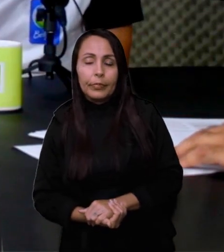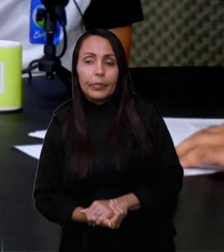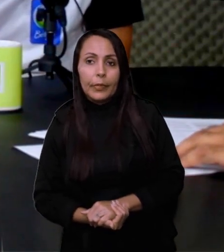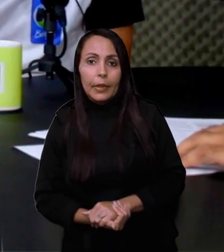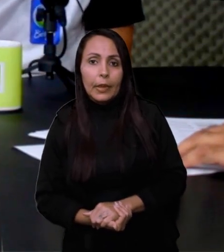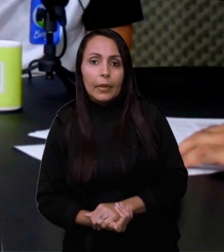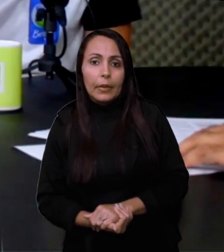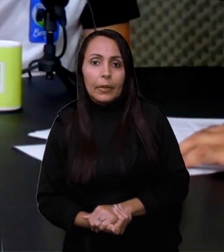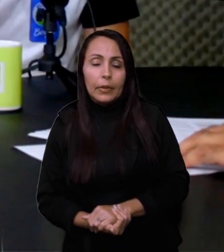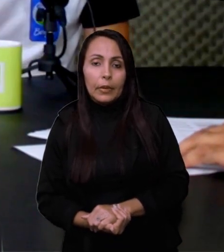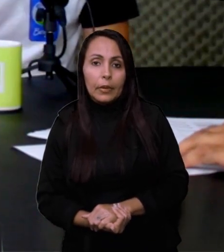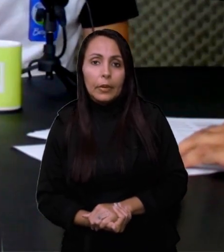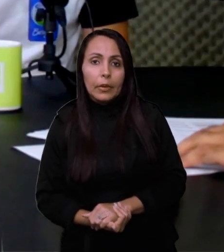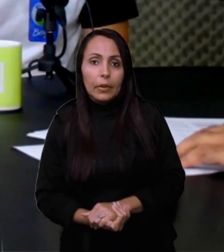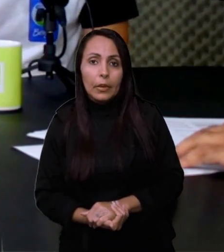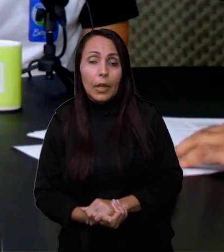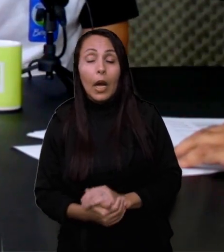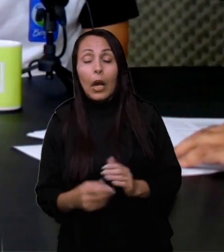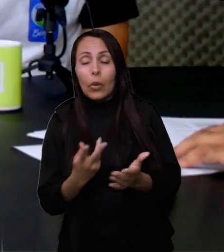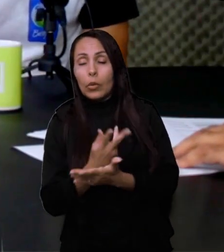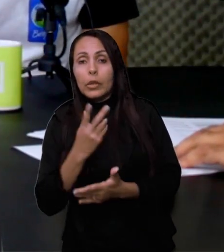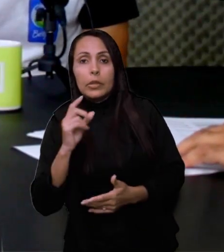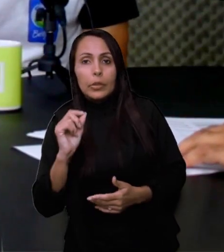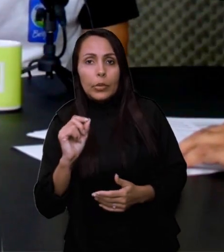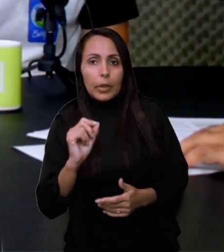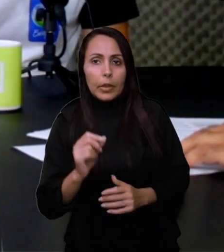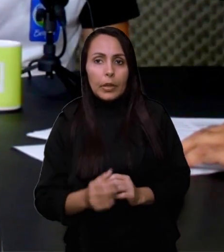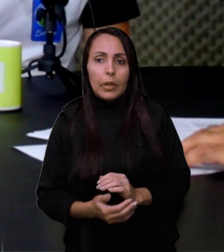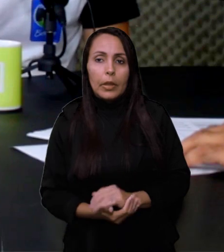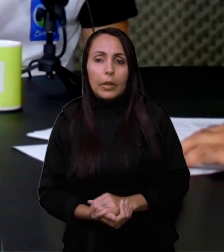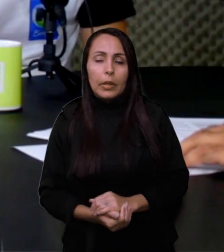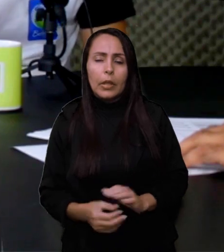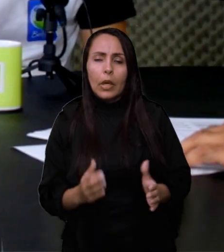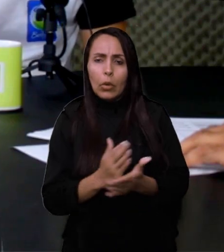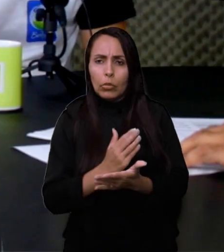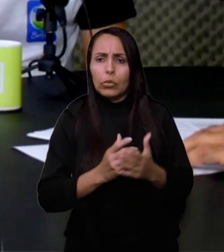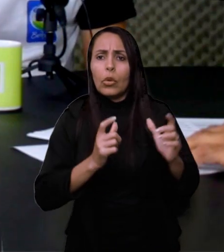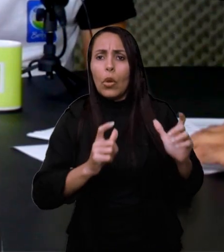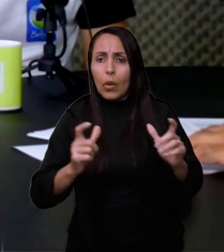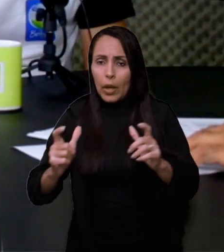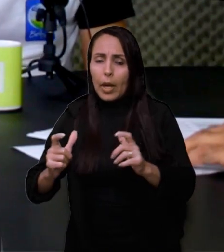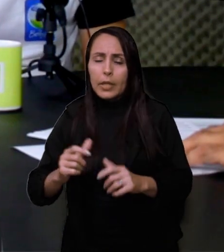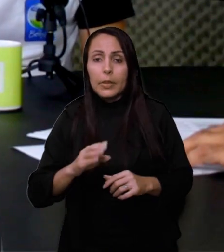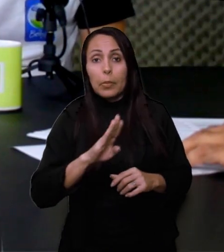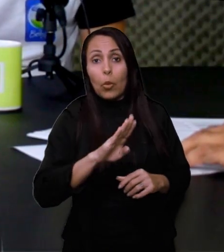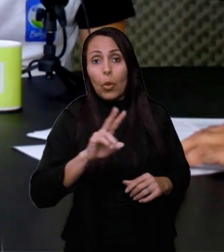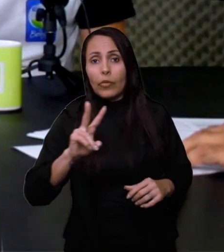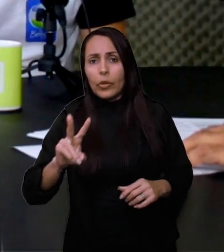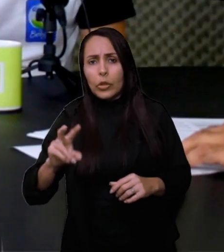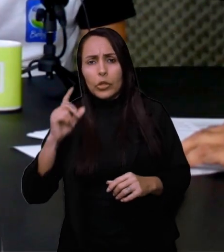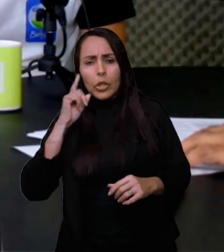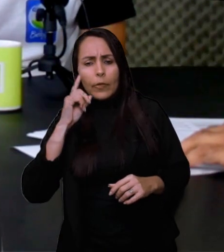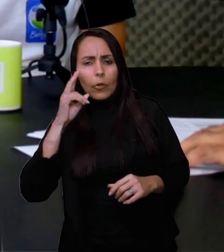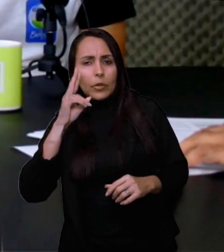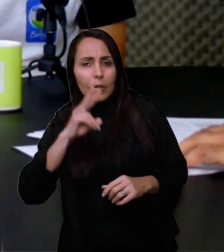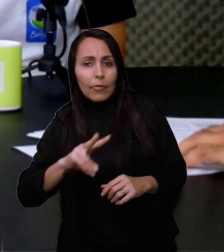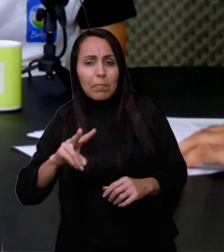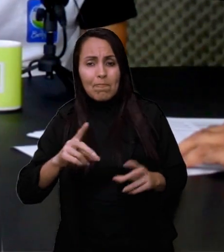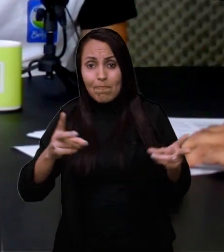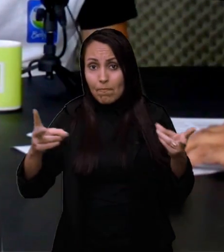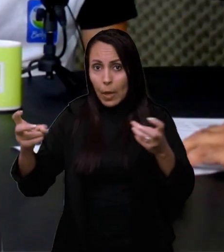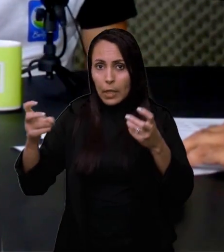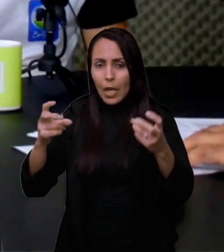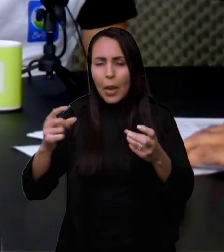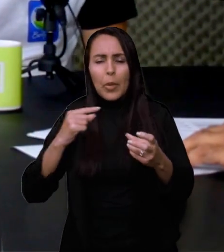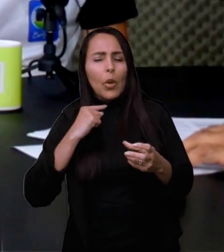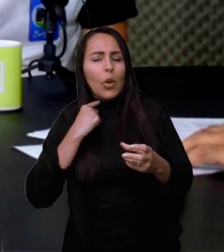da academia. Então, o que acontece? Tem alguns locais em Boa Viagem que você vê a desembocadura de esgoto.